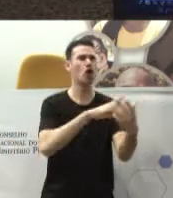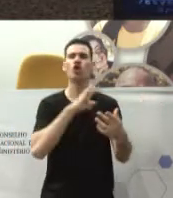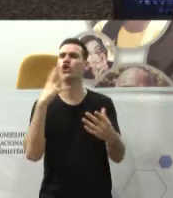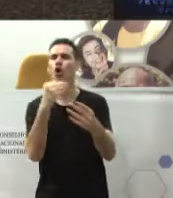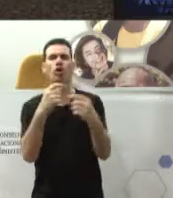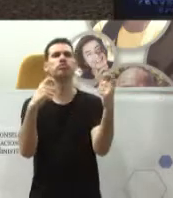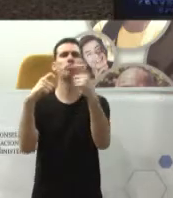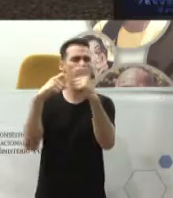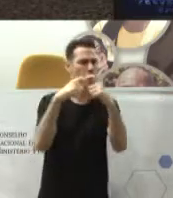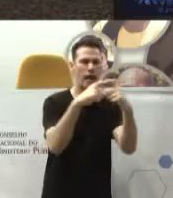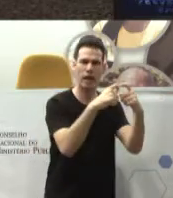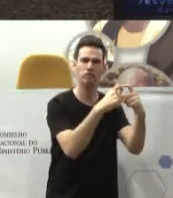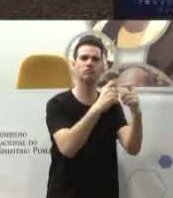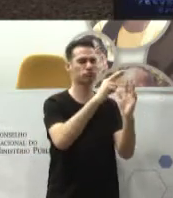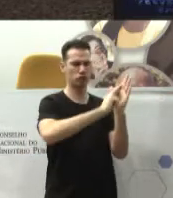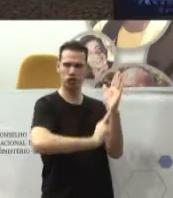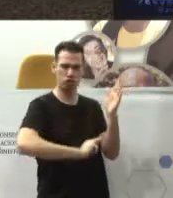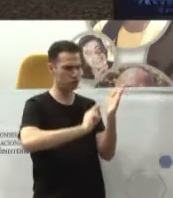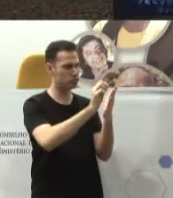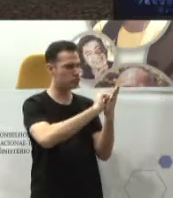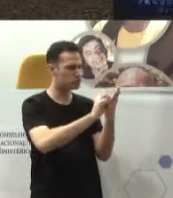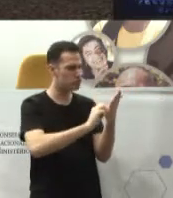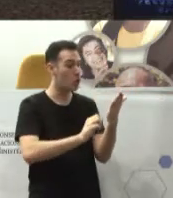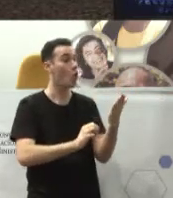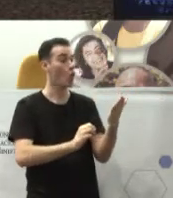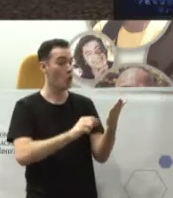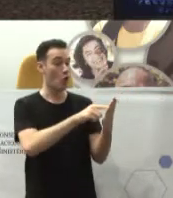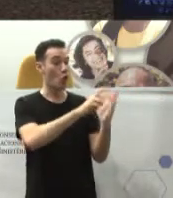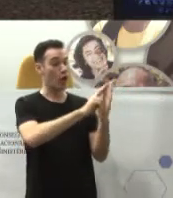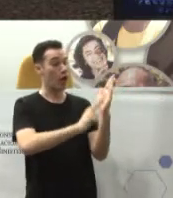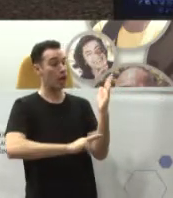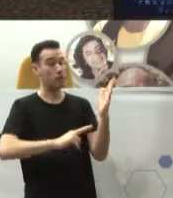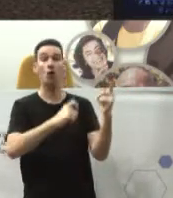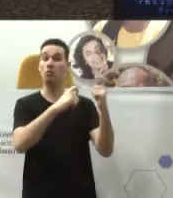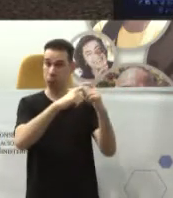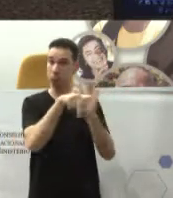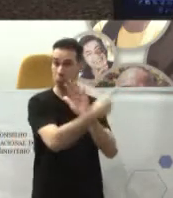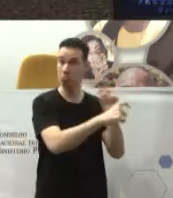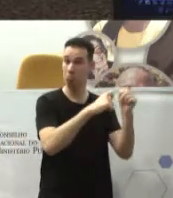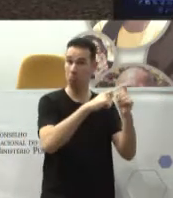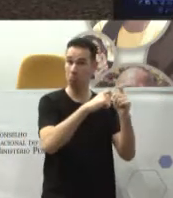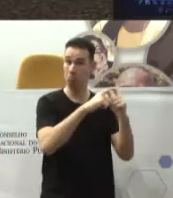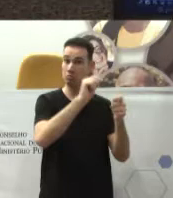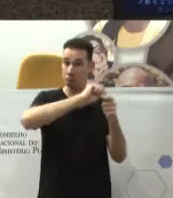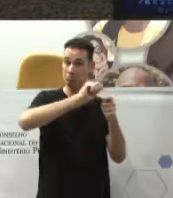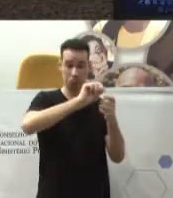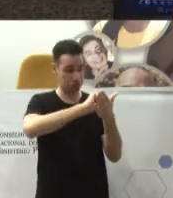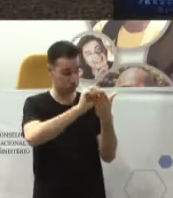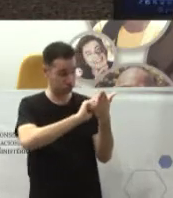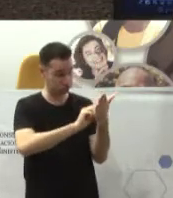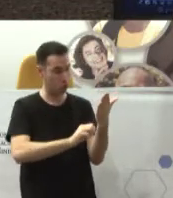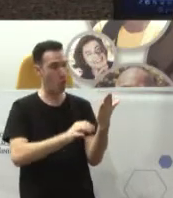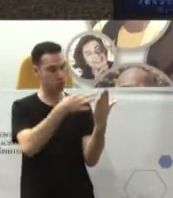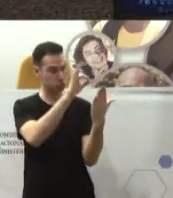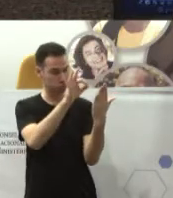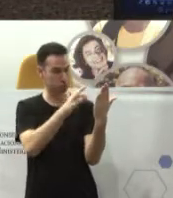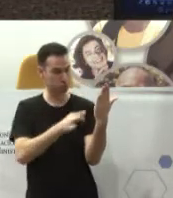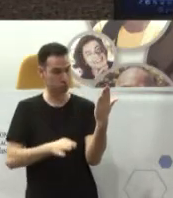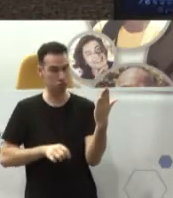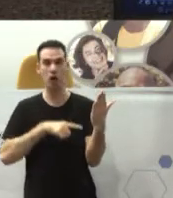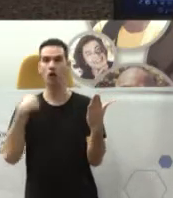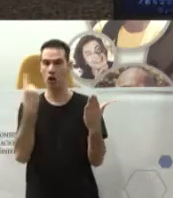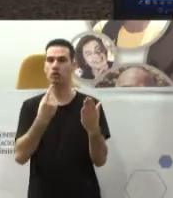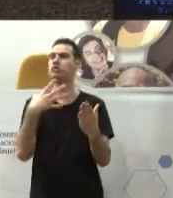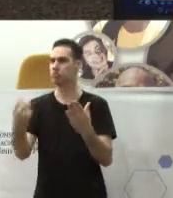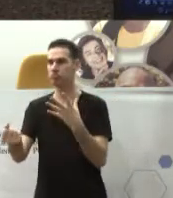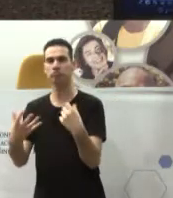preenchessem. Os magistrados estão aderindo àquele relatório médico que nós, do comitê, elaboramos, com participação do Conselho Regional de Medicina, do